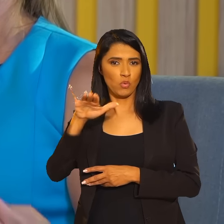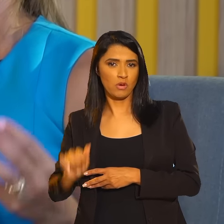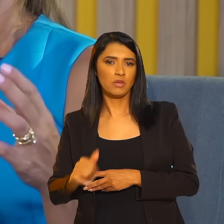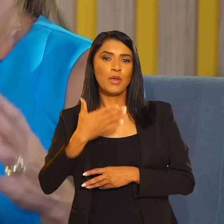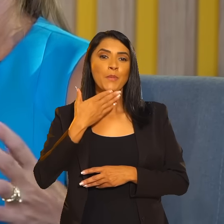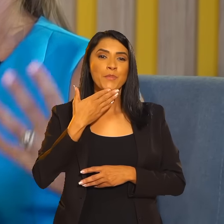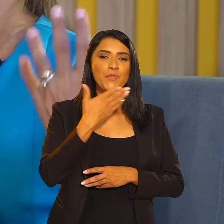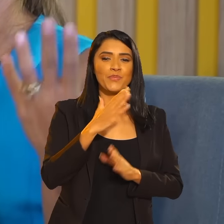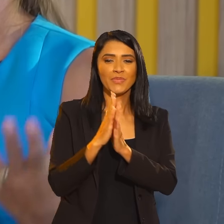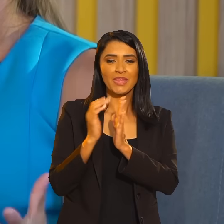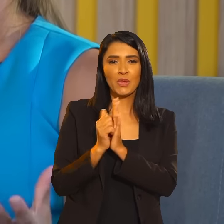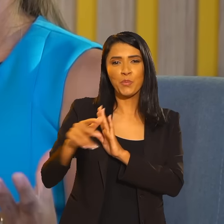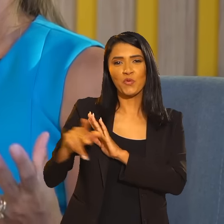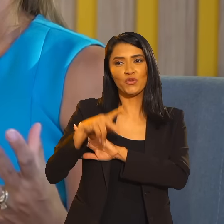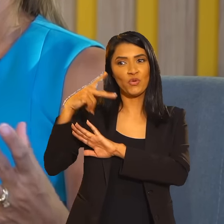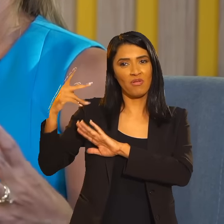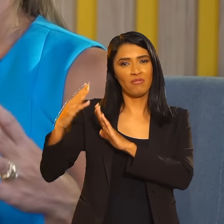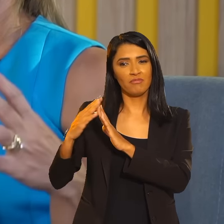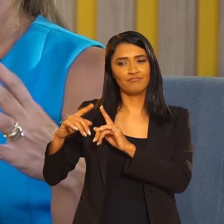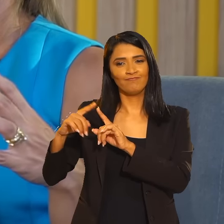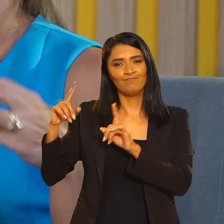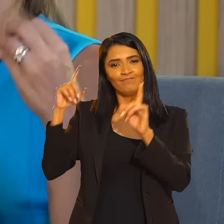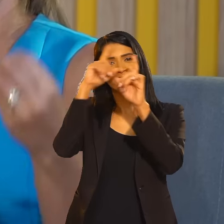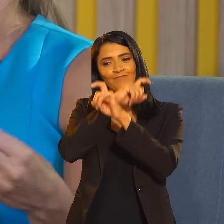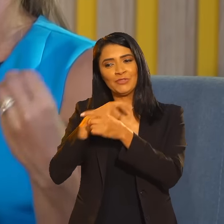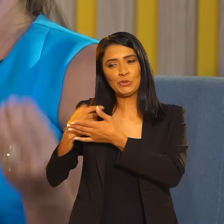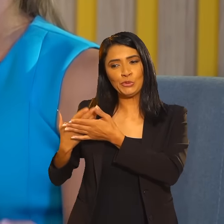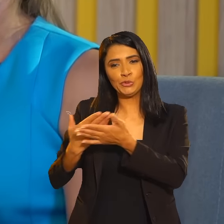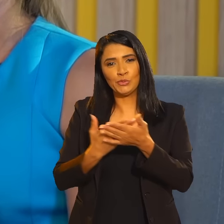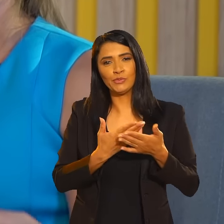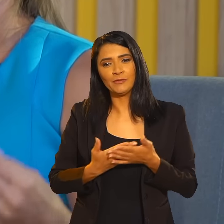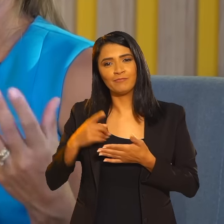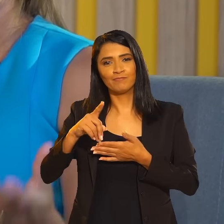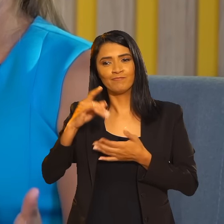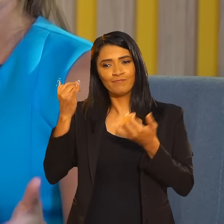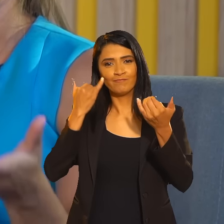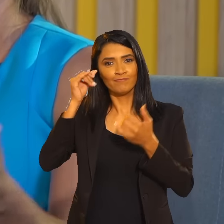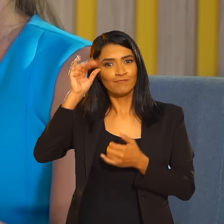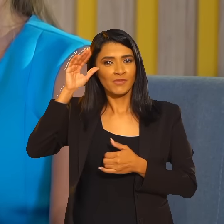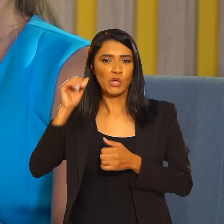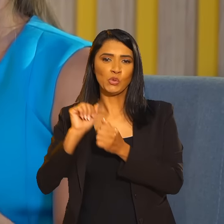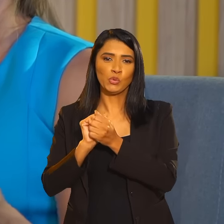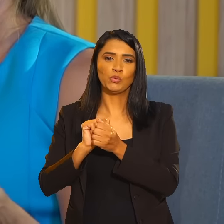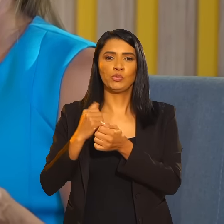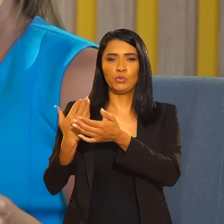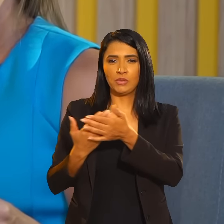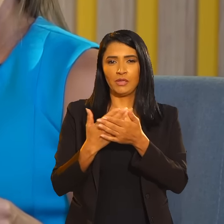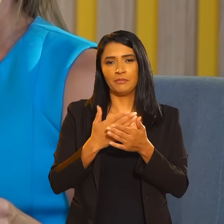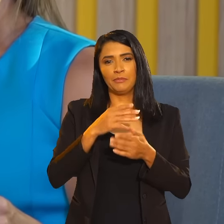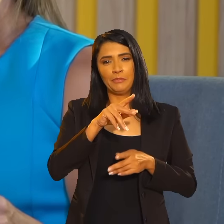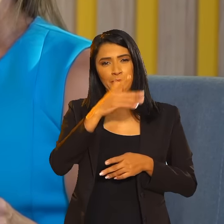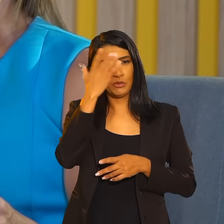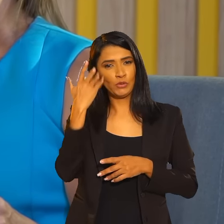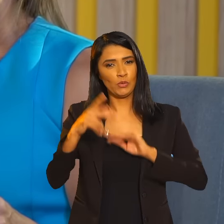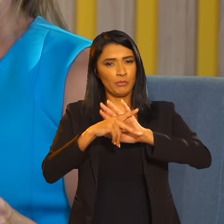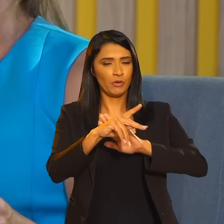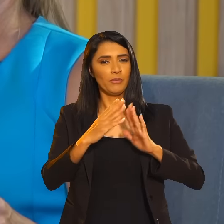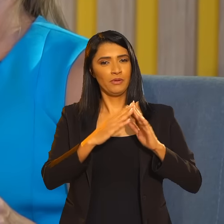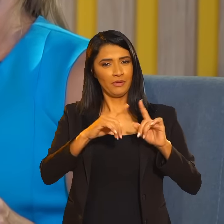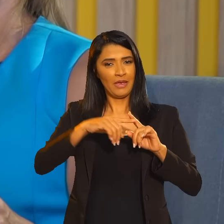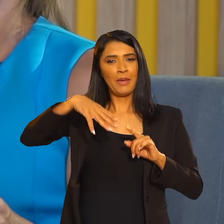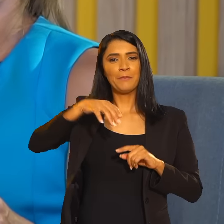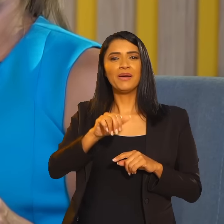dele que estão com uma dificuldade de engajar no estudo da lição para enriquecer e estudar com as pessoas da igreja. A Maria Helena,